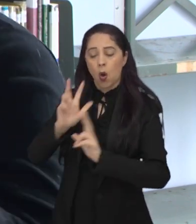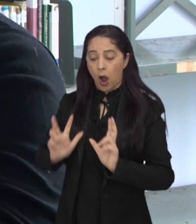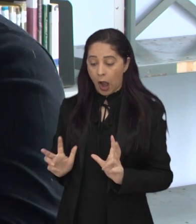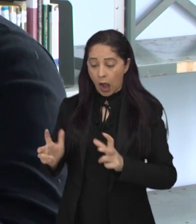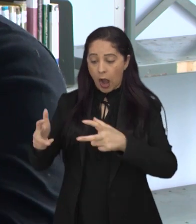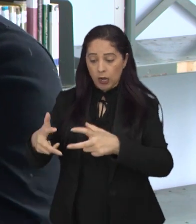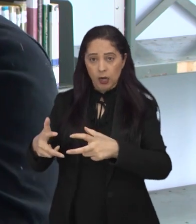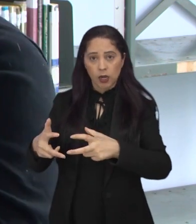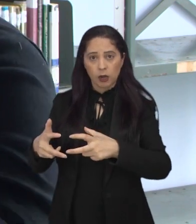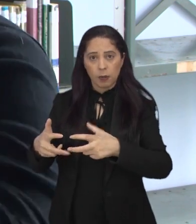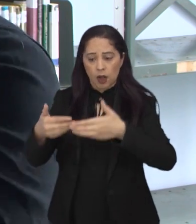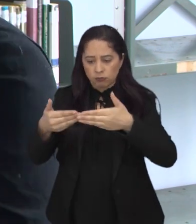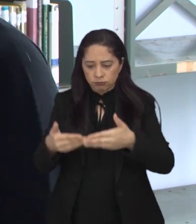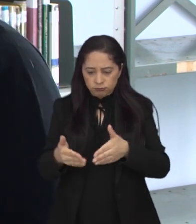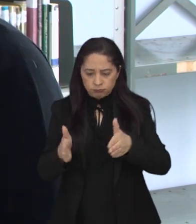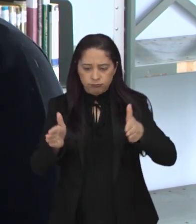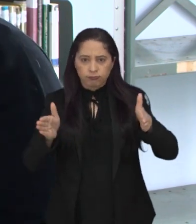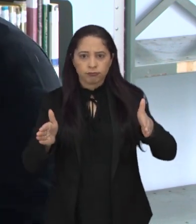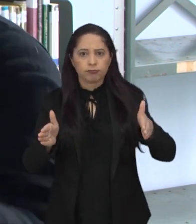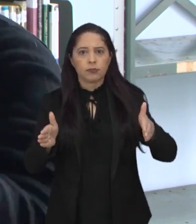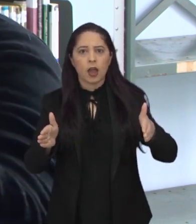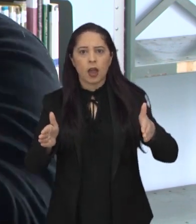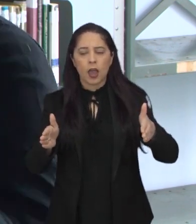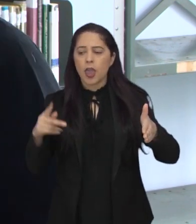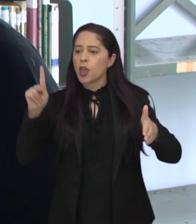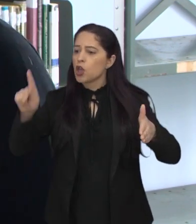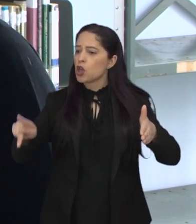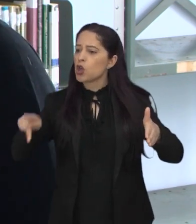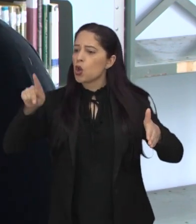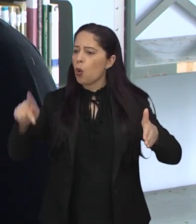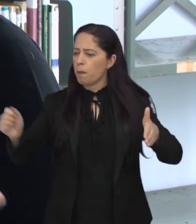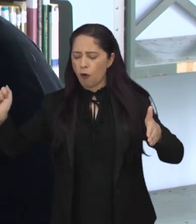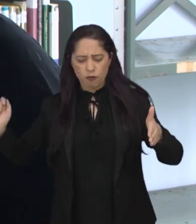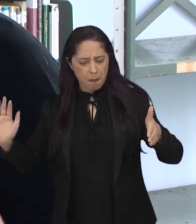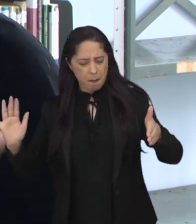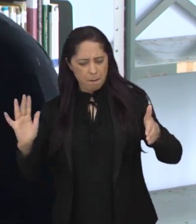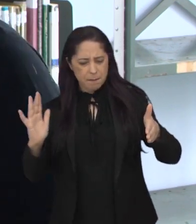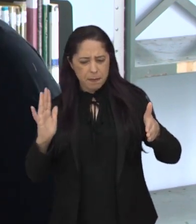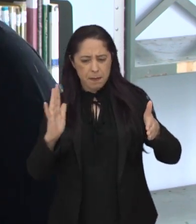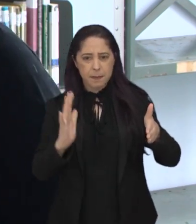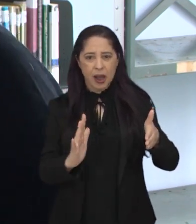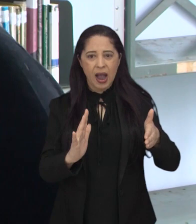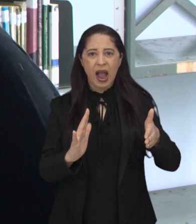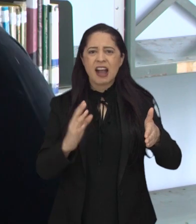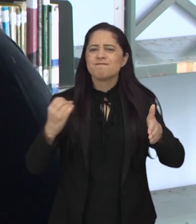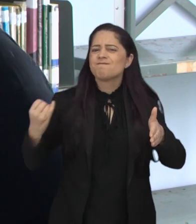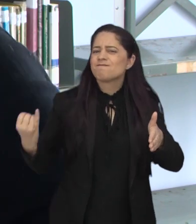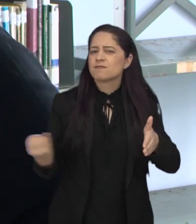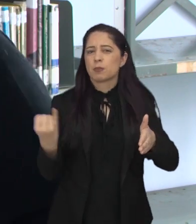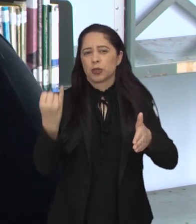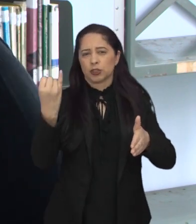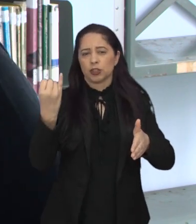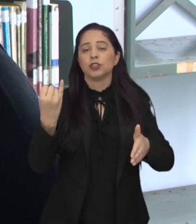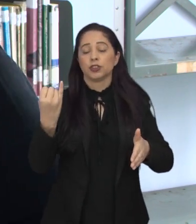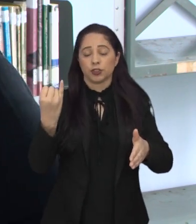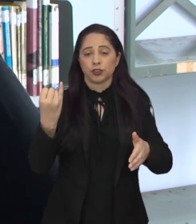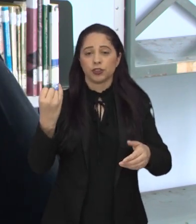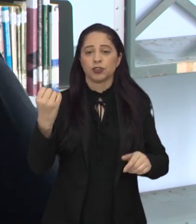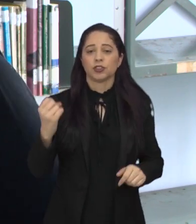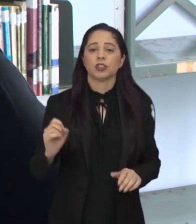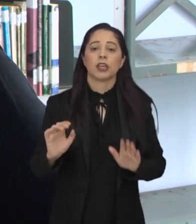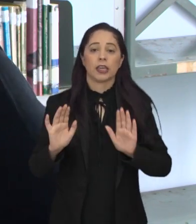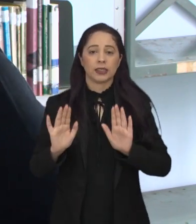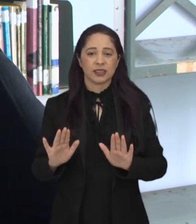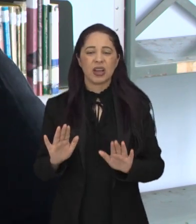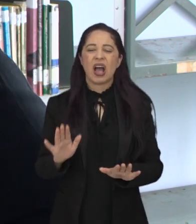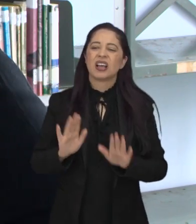E a Câmara, ela abrir esse espaço, quer dizer, a Câmara conseguir abrir isso e ouvir o cidadão é muito